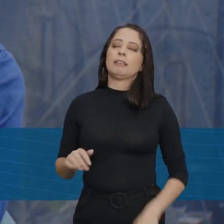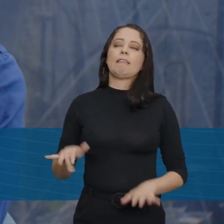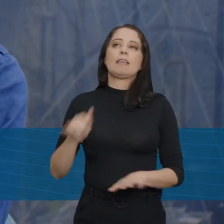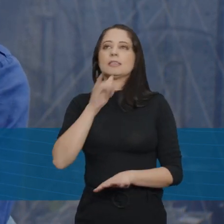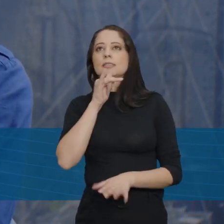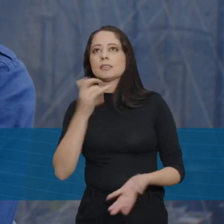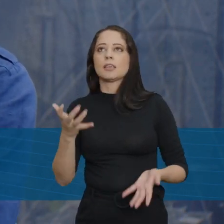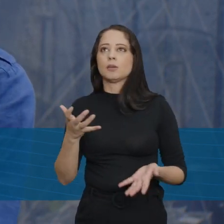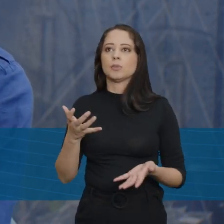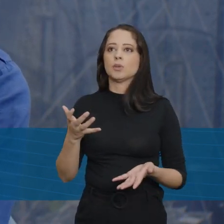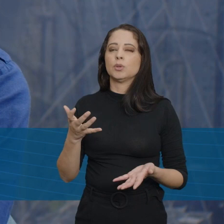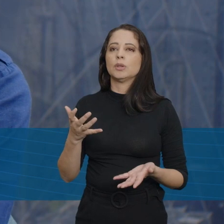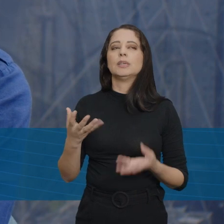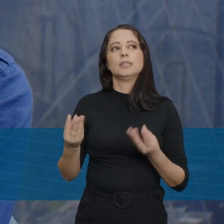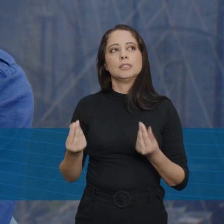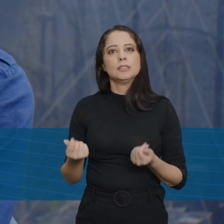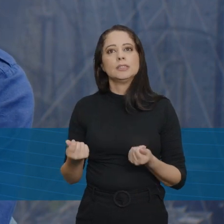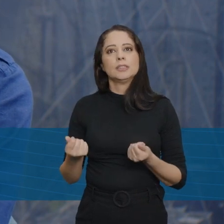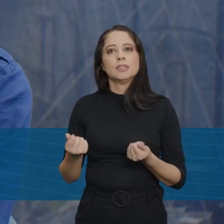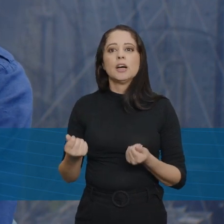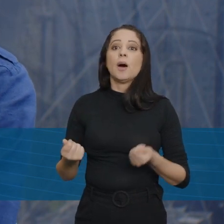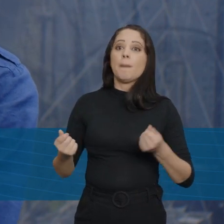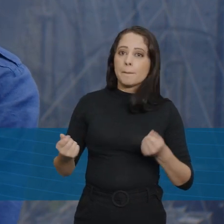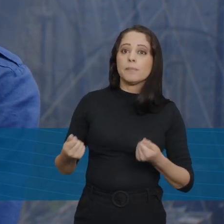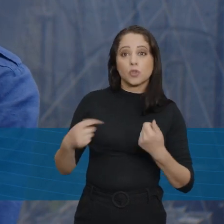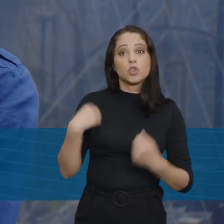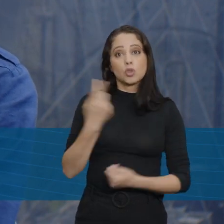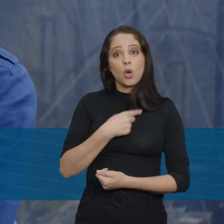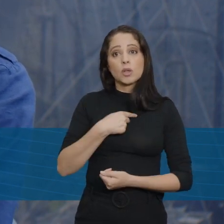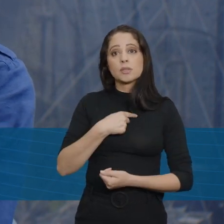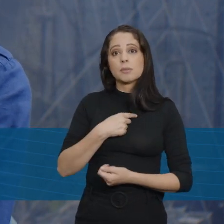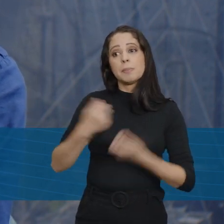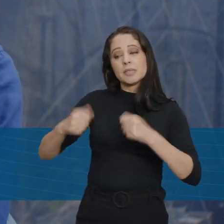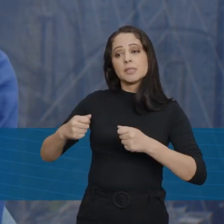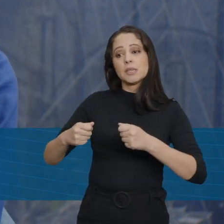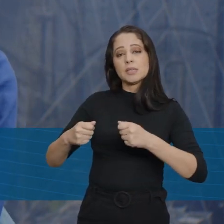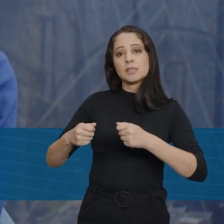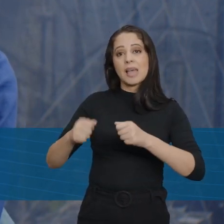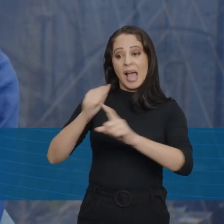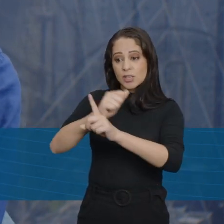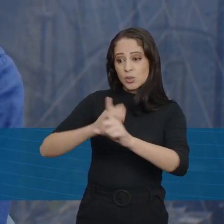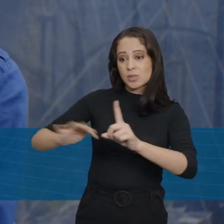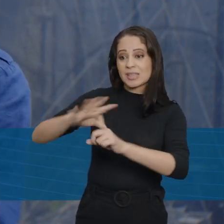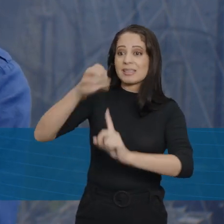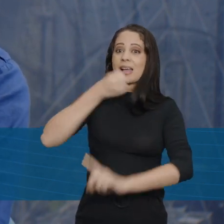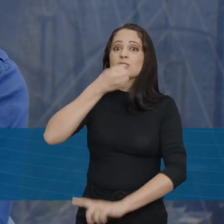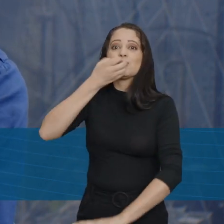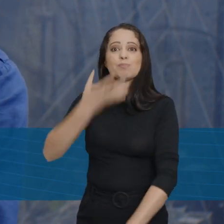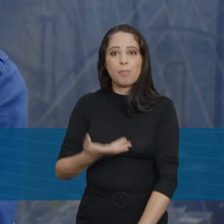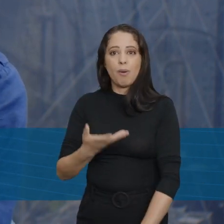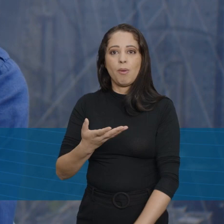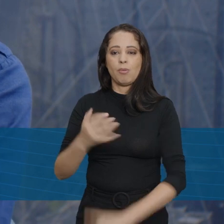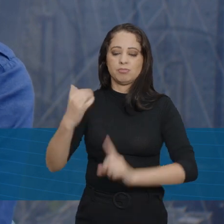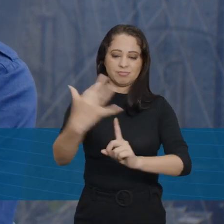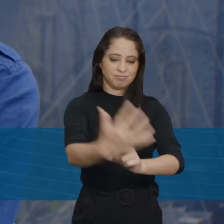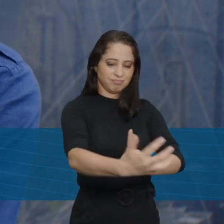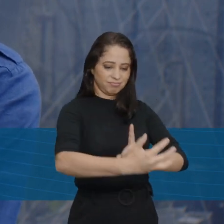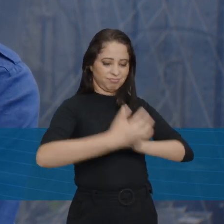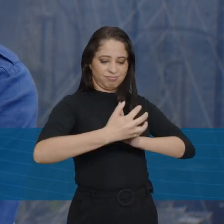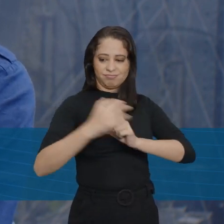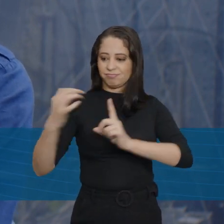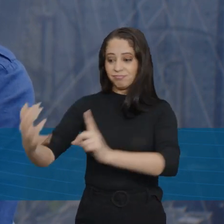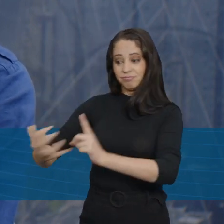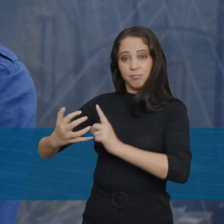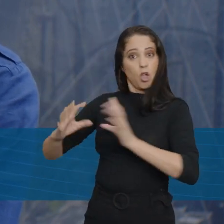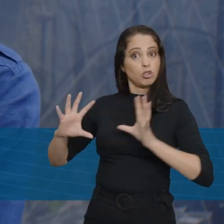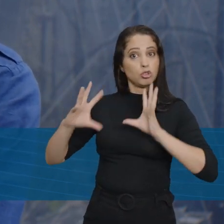tipo, vamos criar um compromisso de fazer uma comunidade boa para nós. Porque isso vai ser realmente algo que vai acolher a